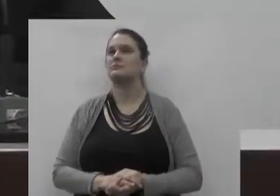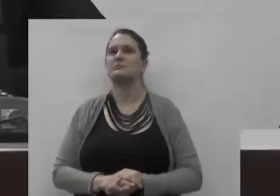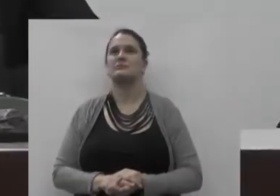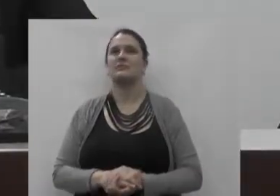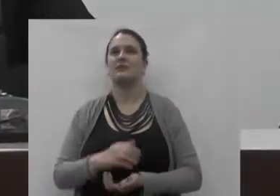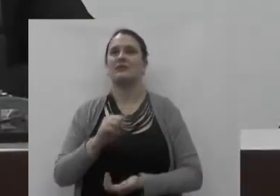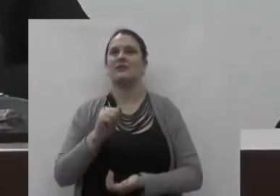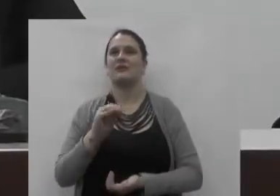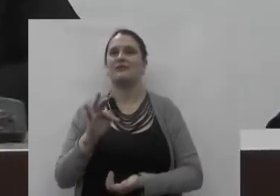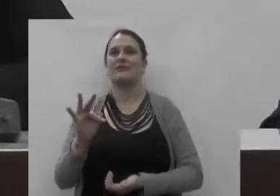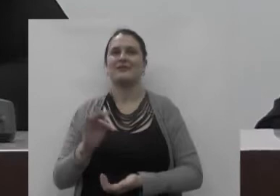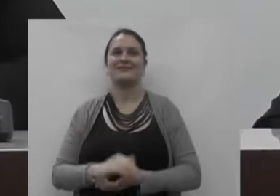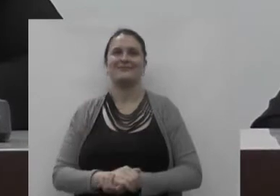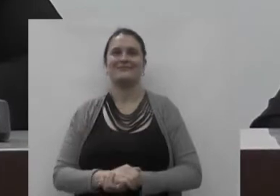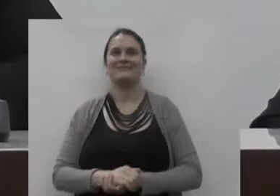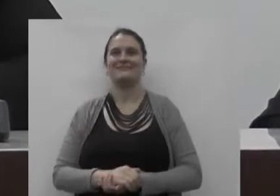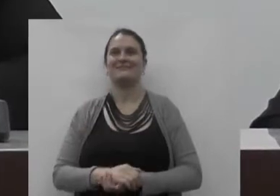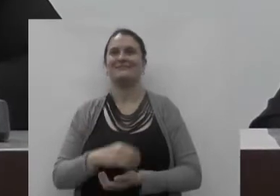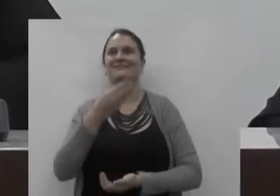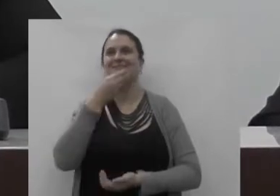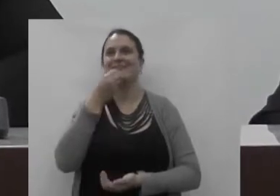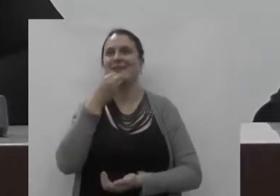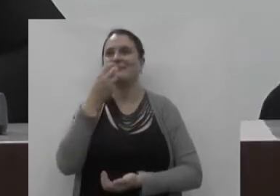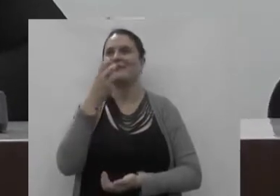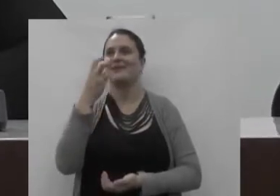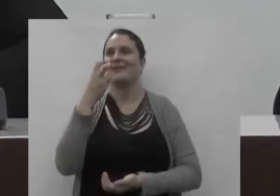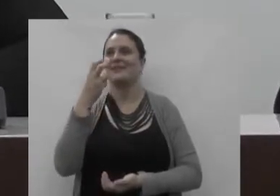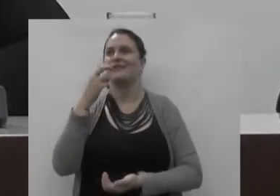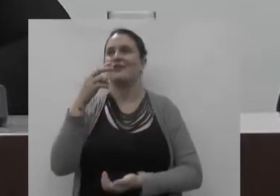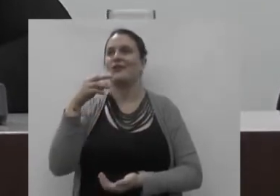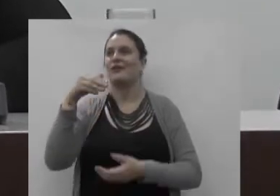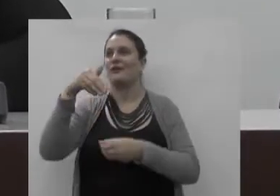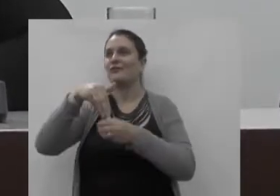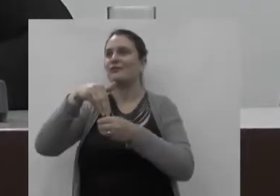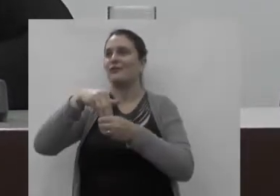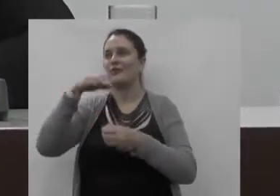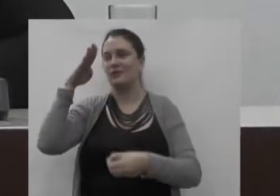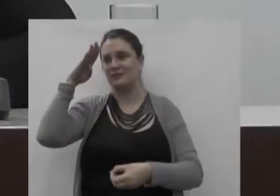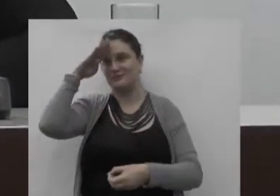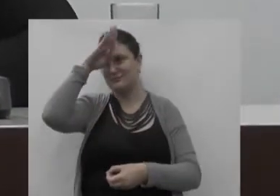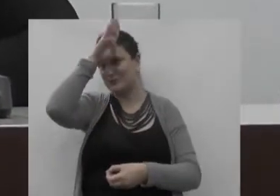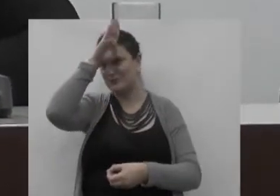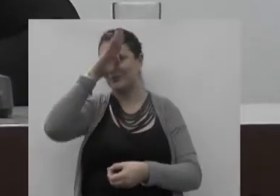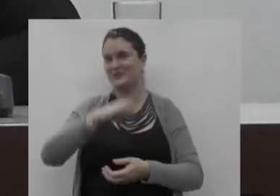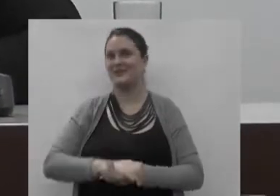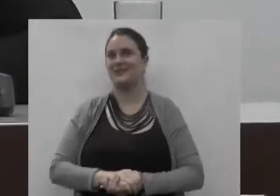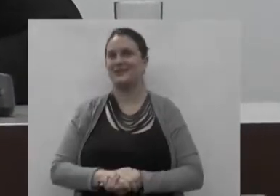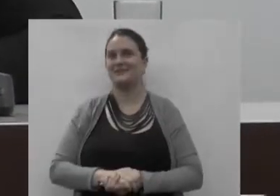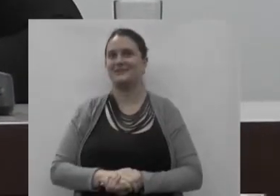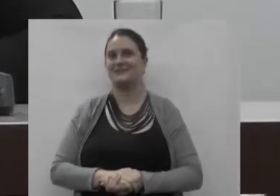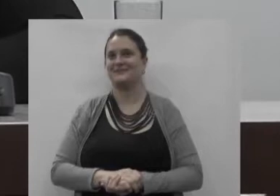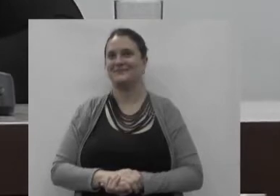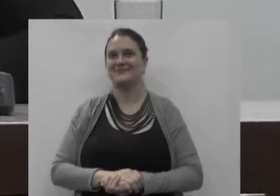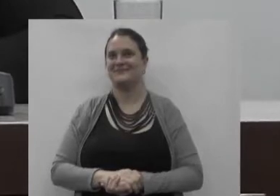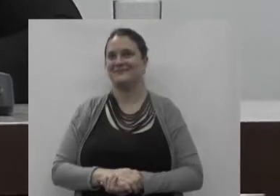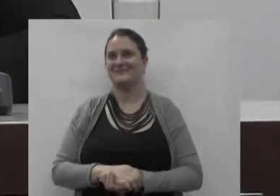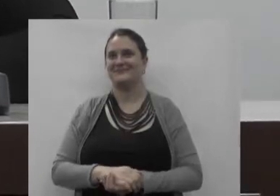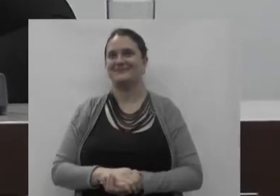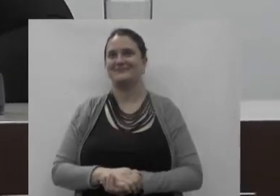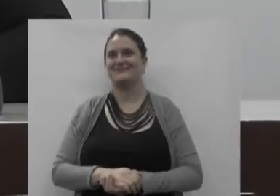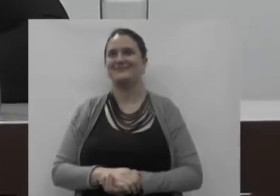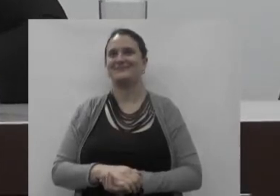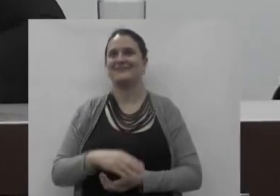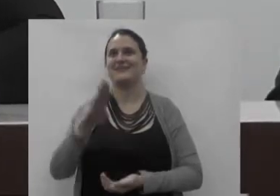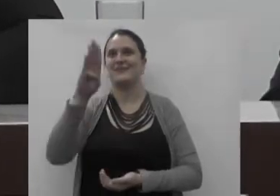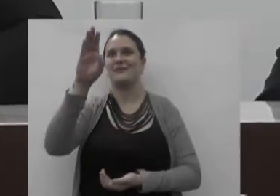Nada mais havendo, então agradeço aos senhores vereadores e convoco para a 9ª reunião extraordinária daqui 5 minutinhos. A